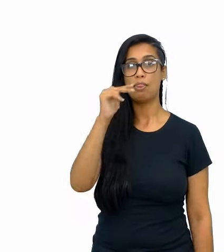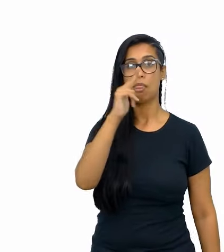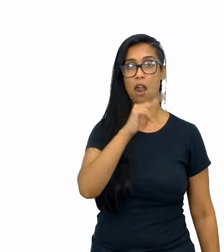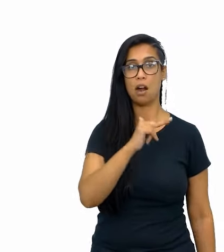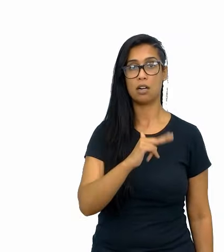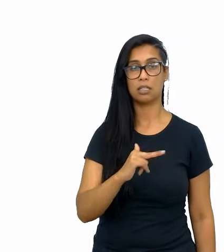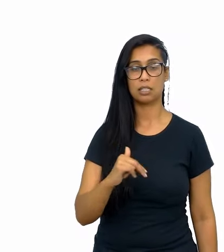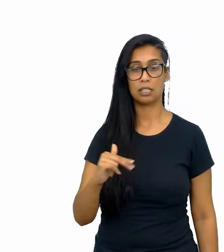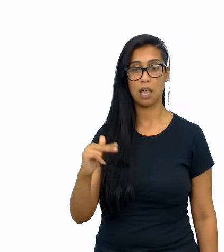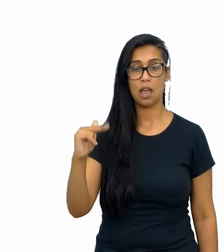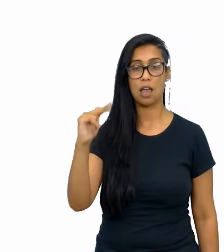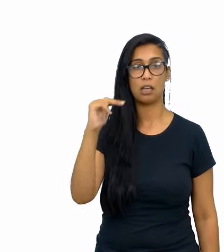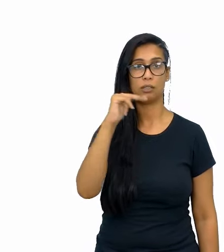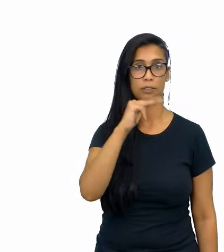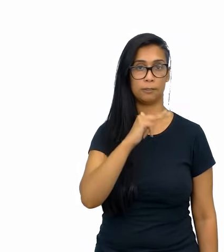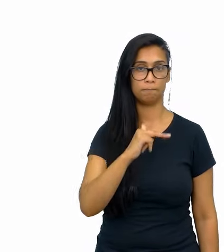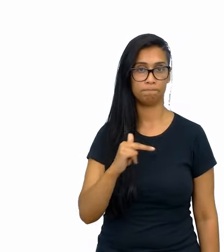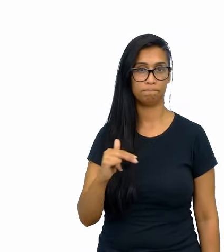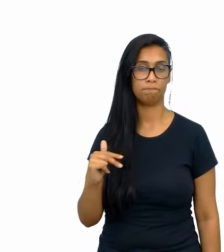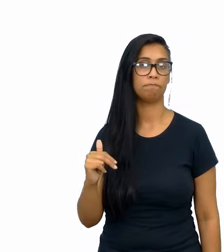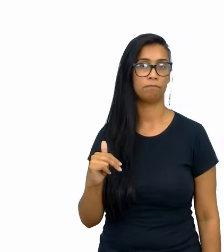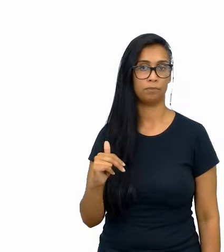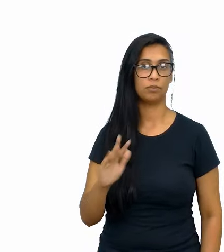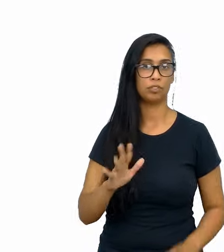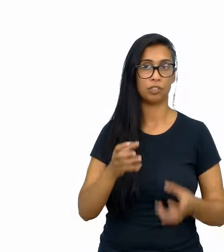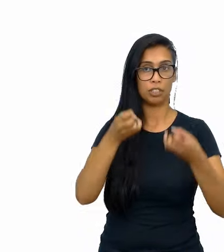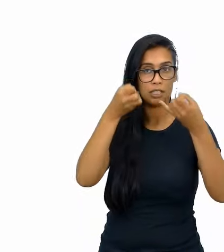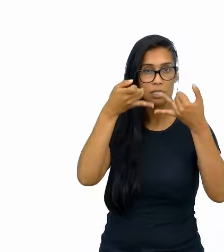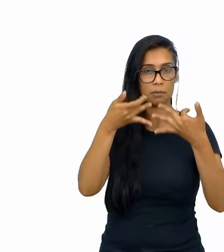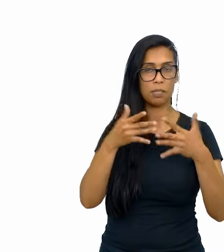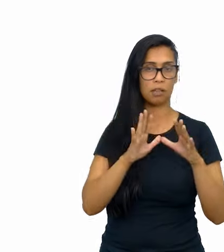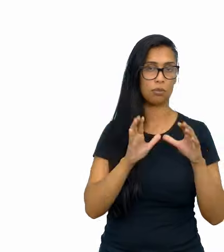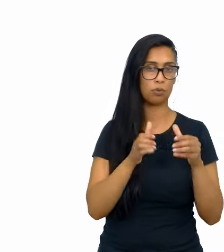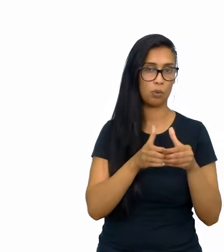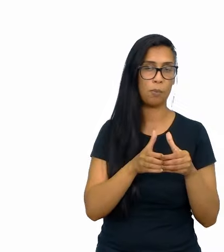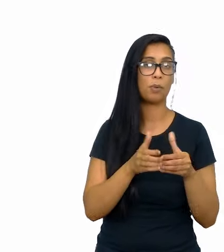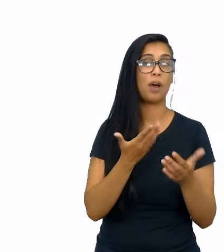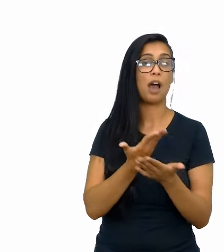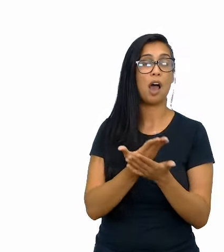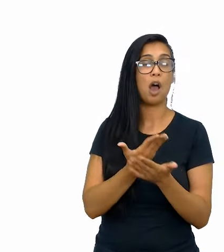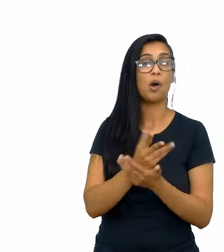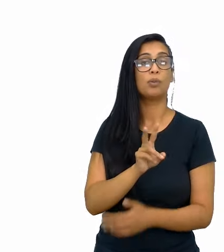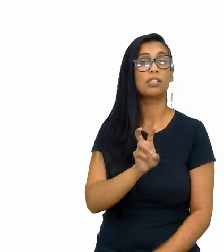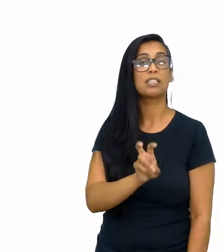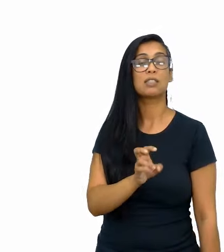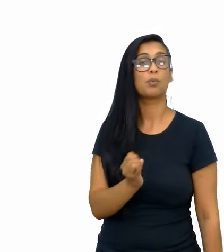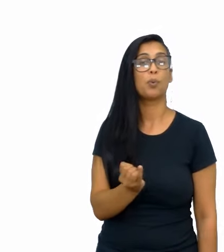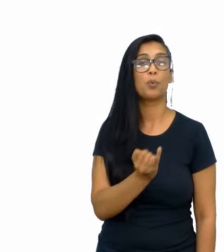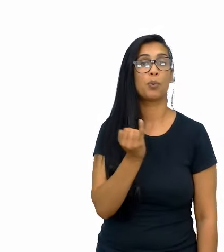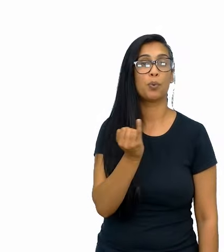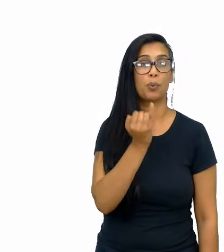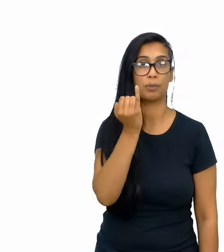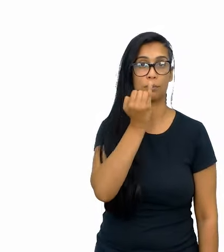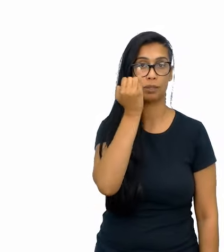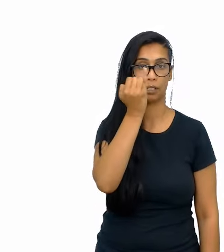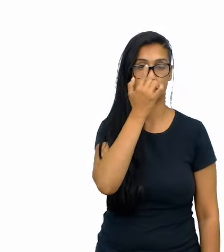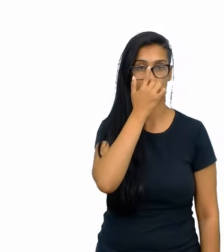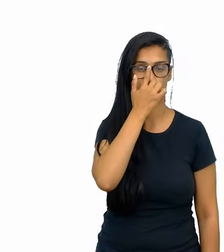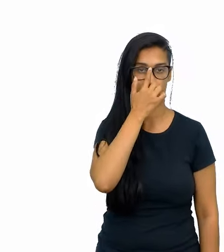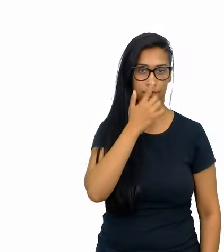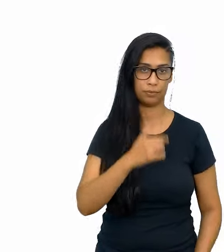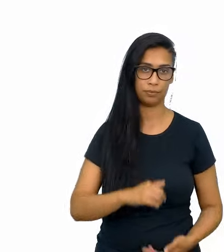o dia que foi relatado pela turma, né? Então, na aula 5, é muito importante